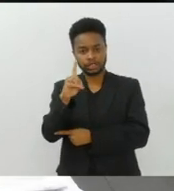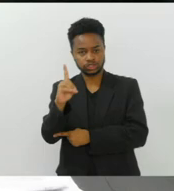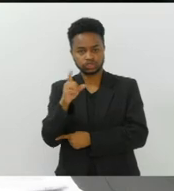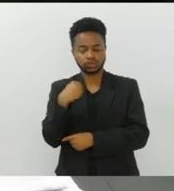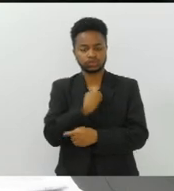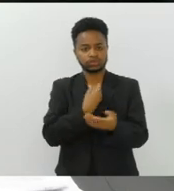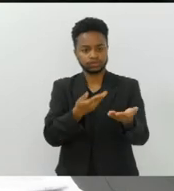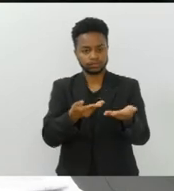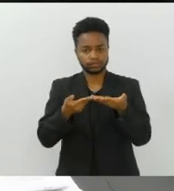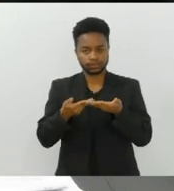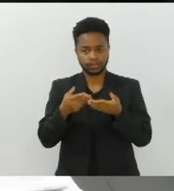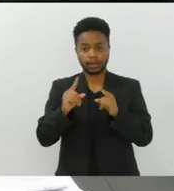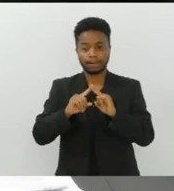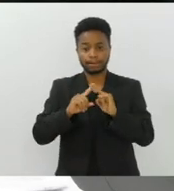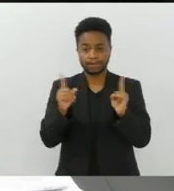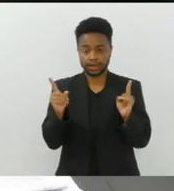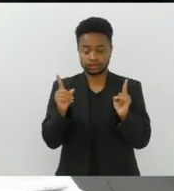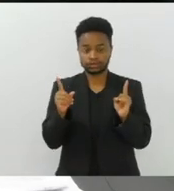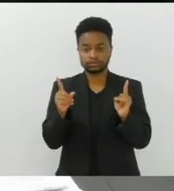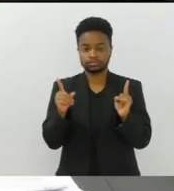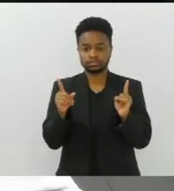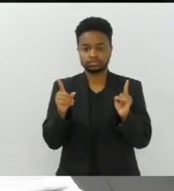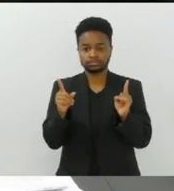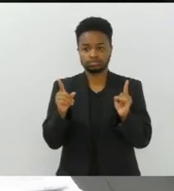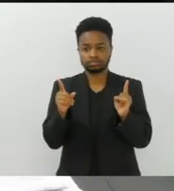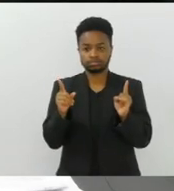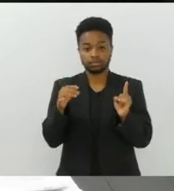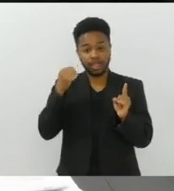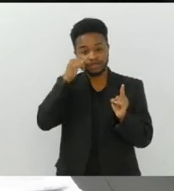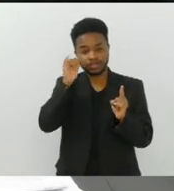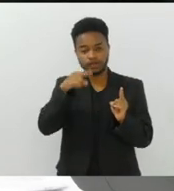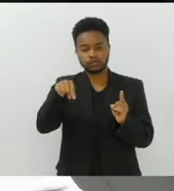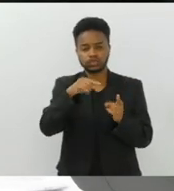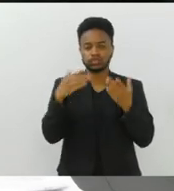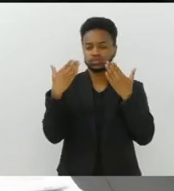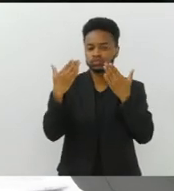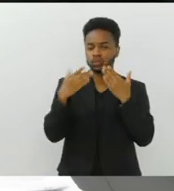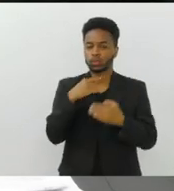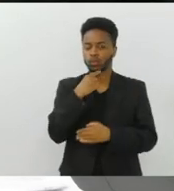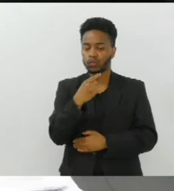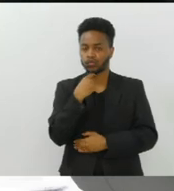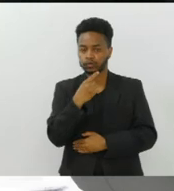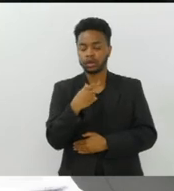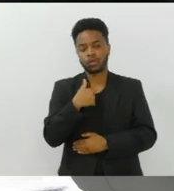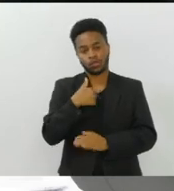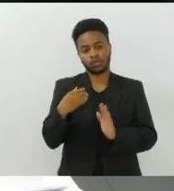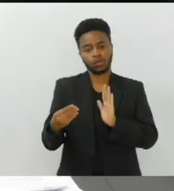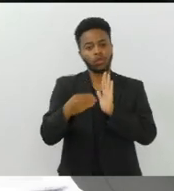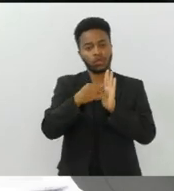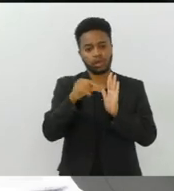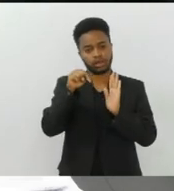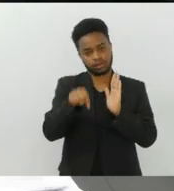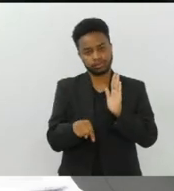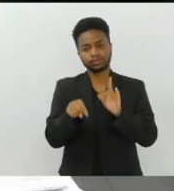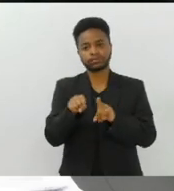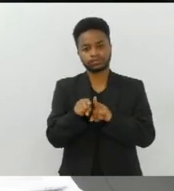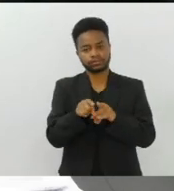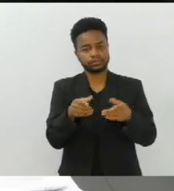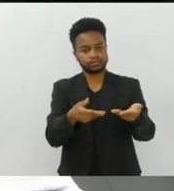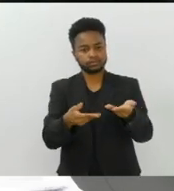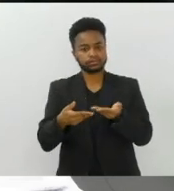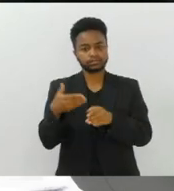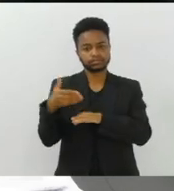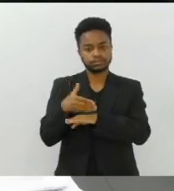convocada. Mas, então, para que não haja absolutamente nenhuma dúvida em relação a essa questão, está aqui e vai participar conosco